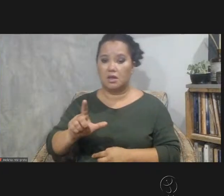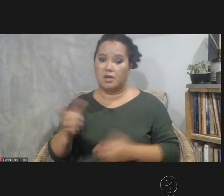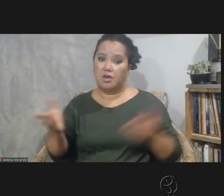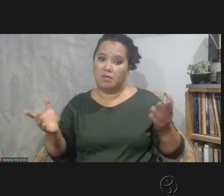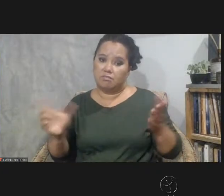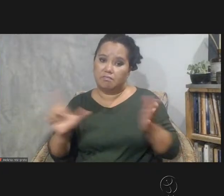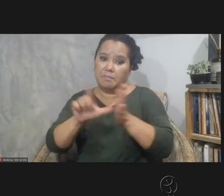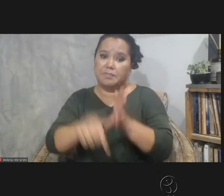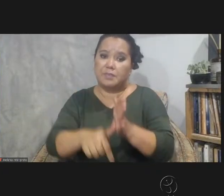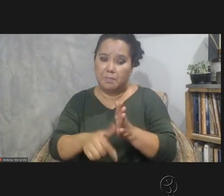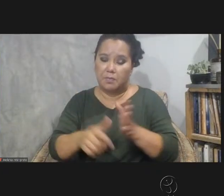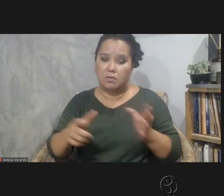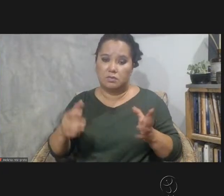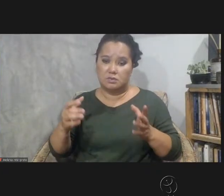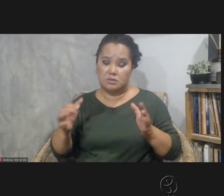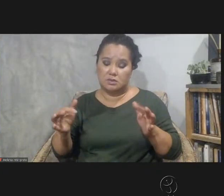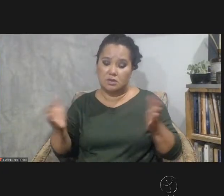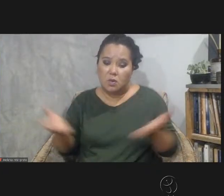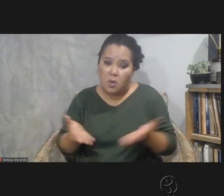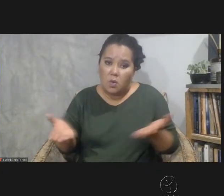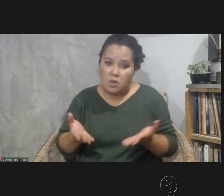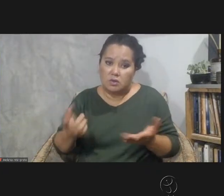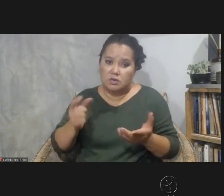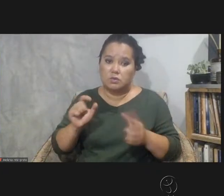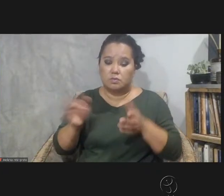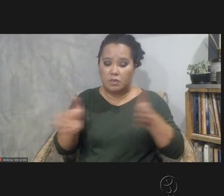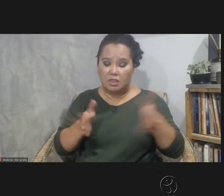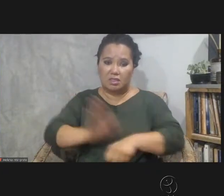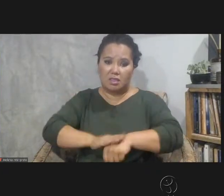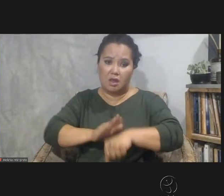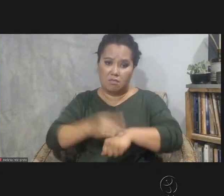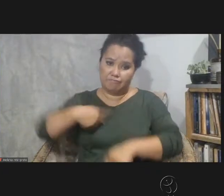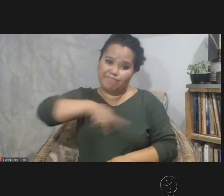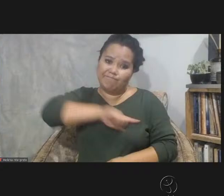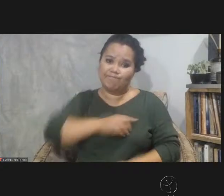tem façamos um esforço para